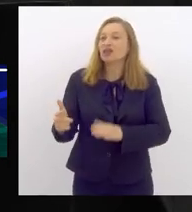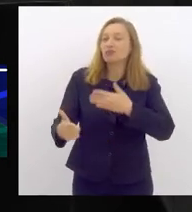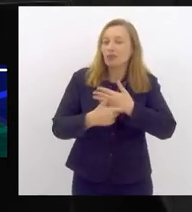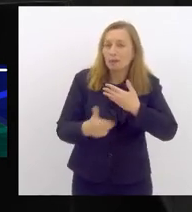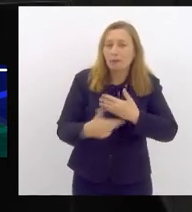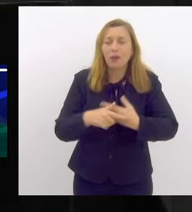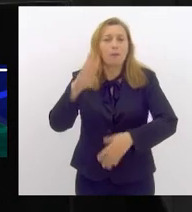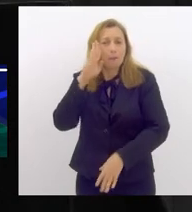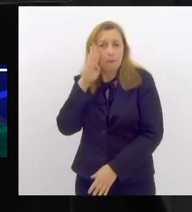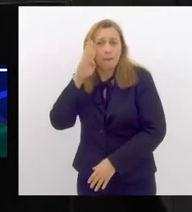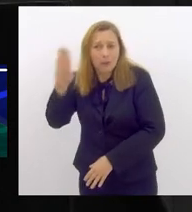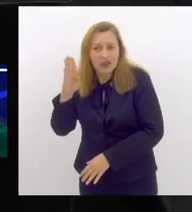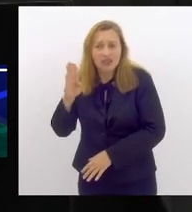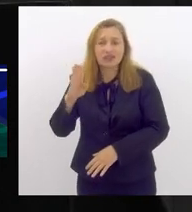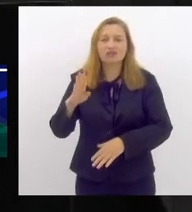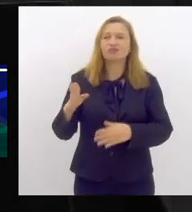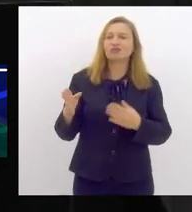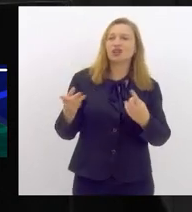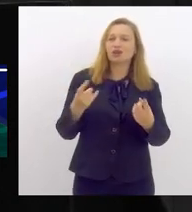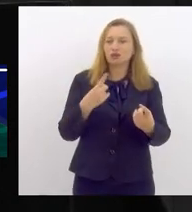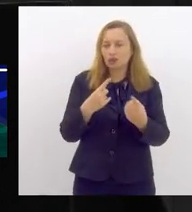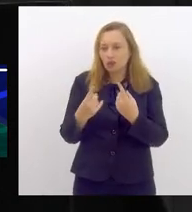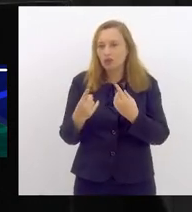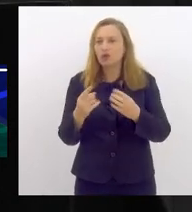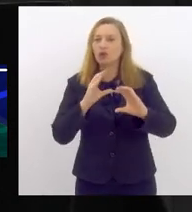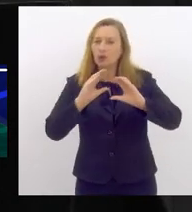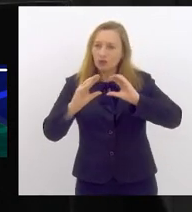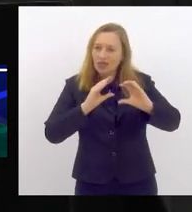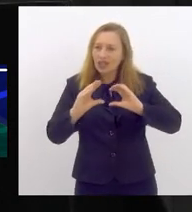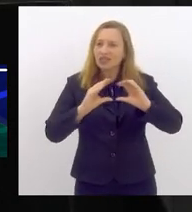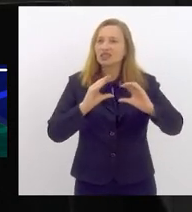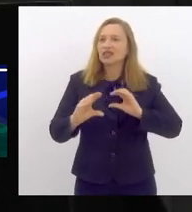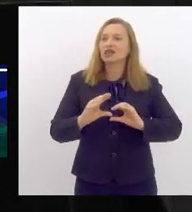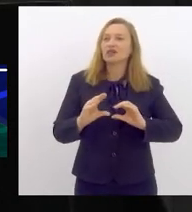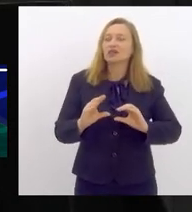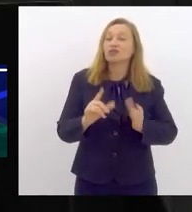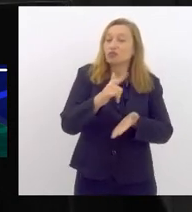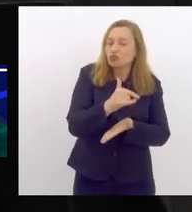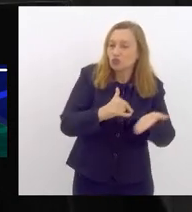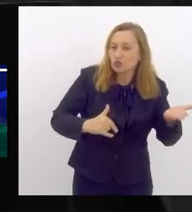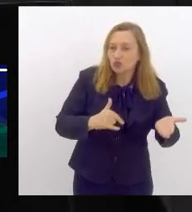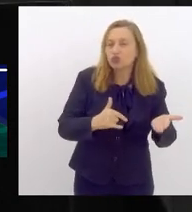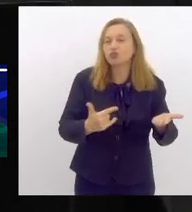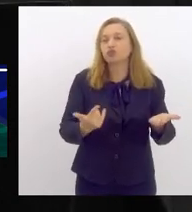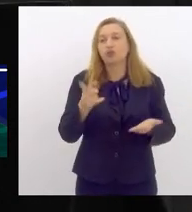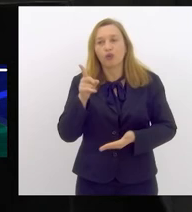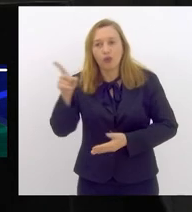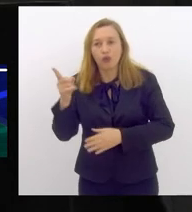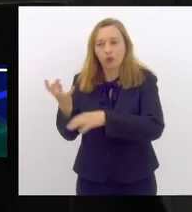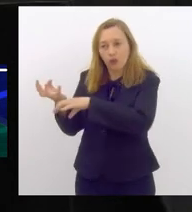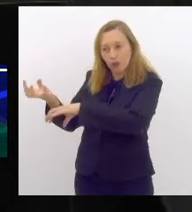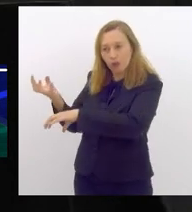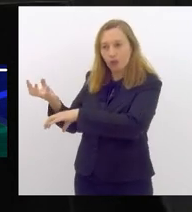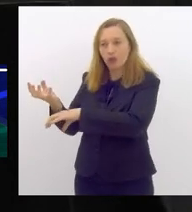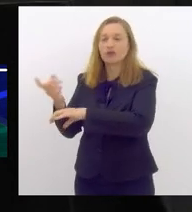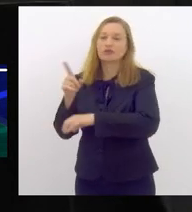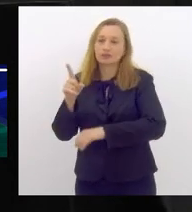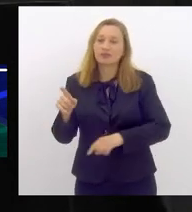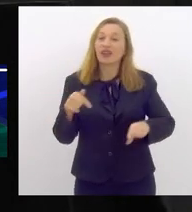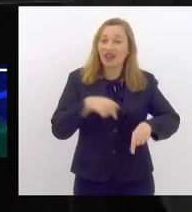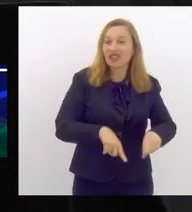papel fundamental na condução desce desse documento lá na Câmara Federal